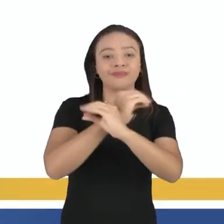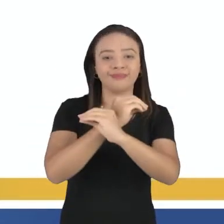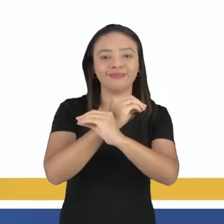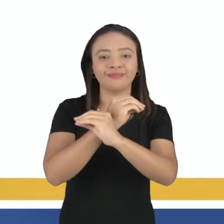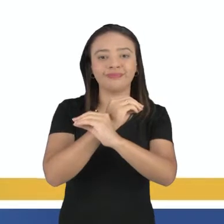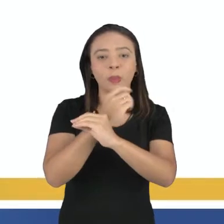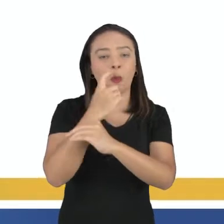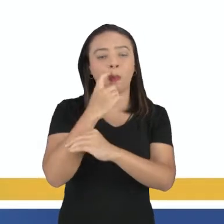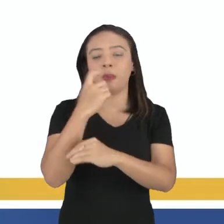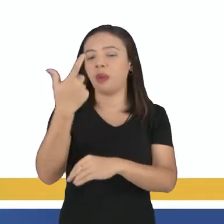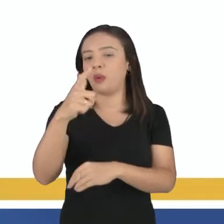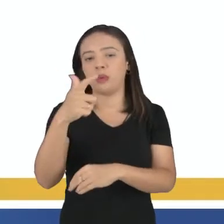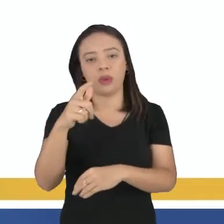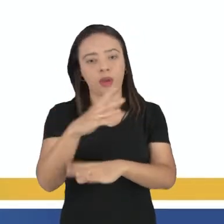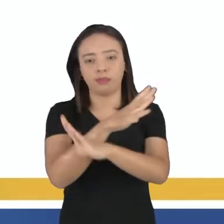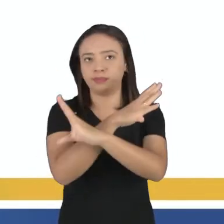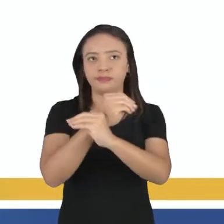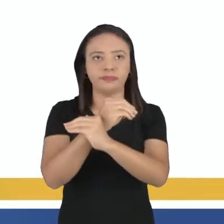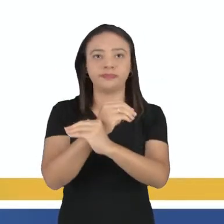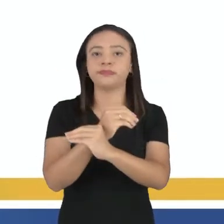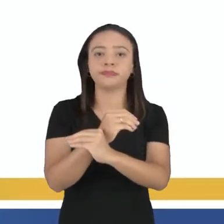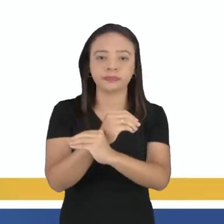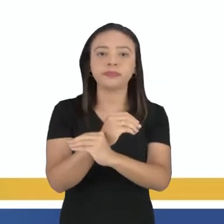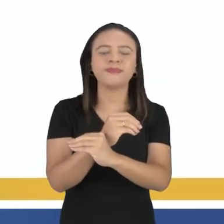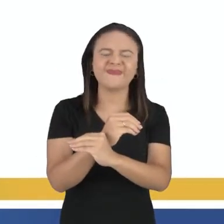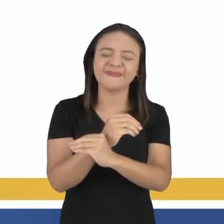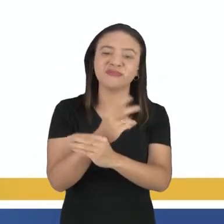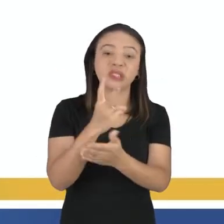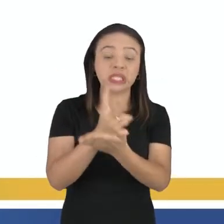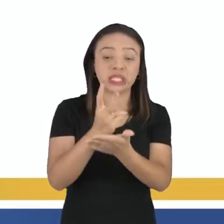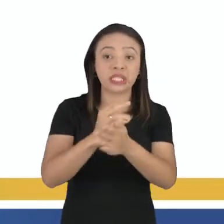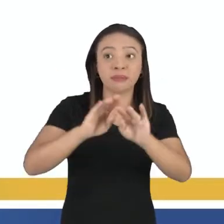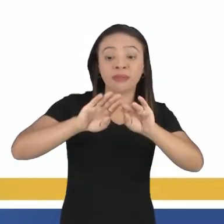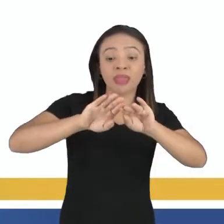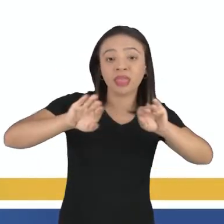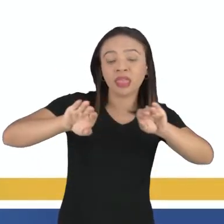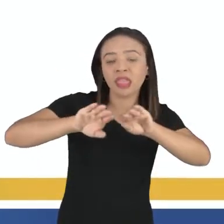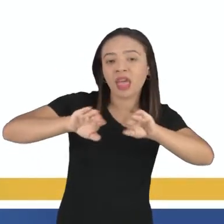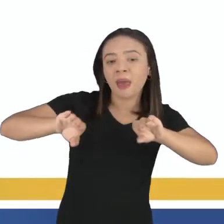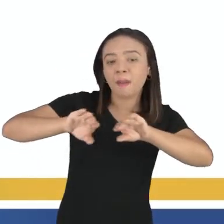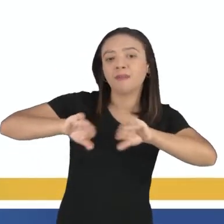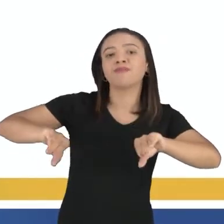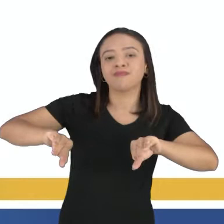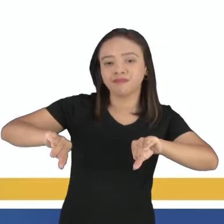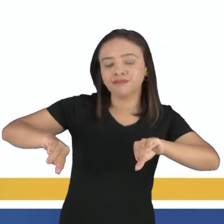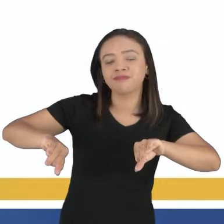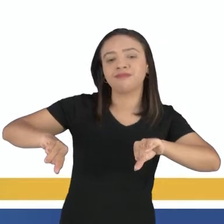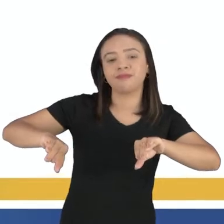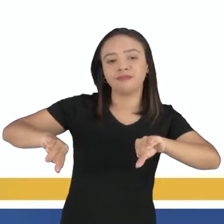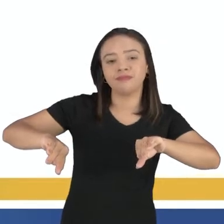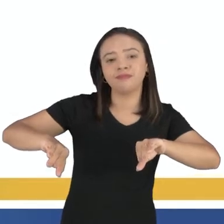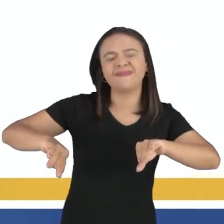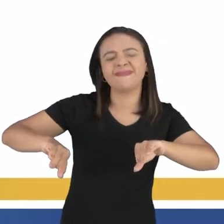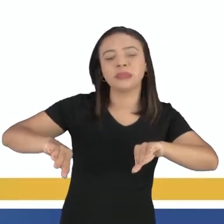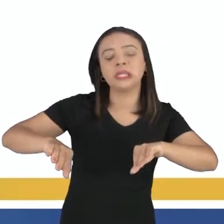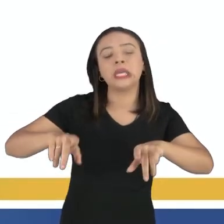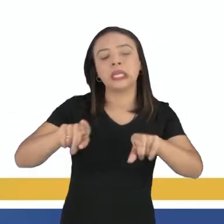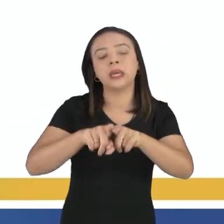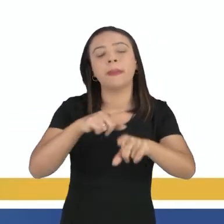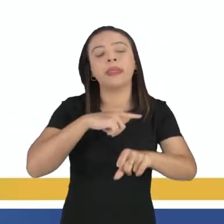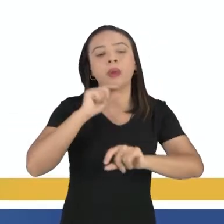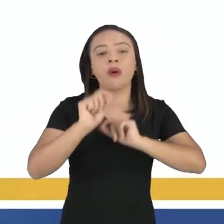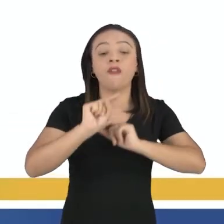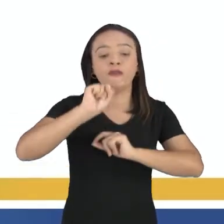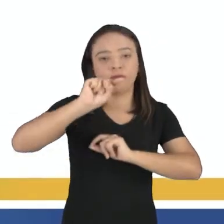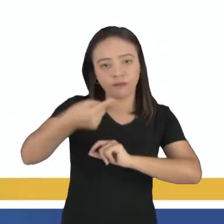ali representadas por conjunções. As orações, elas vêm separadas, justapostas, né? Geralmente por vírgula,